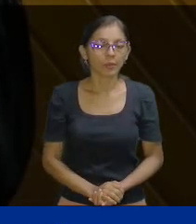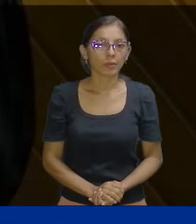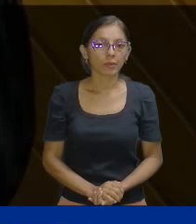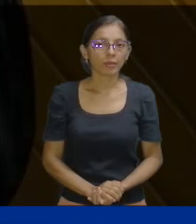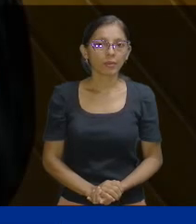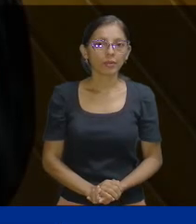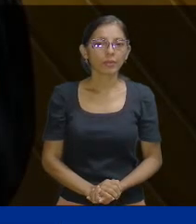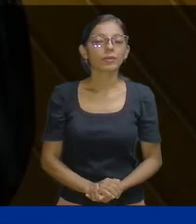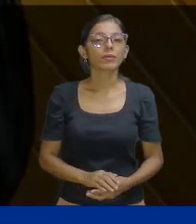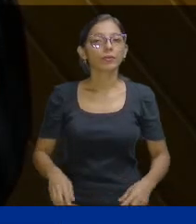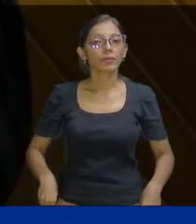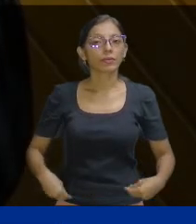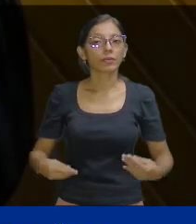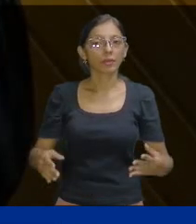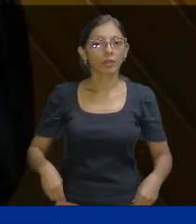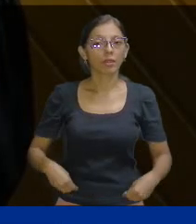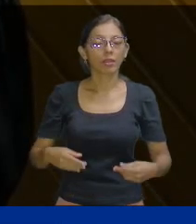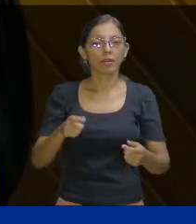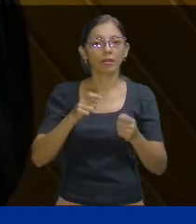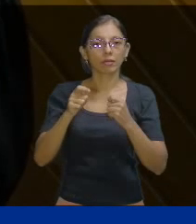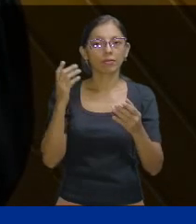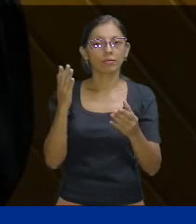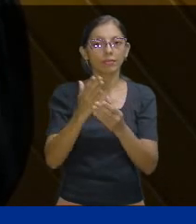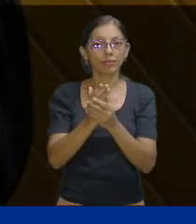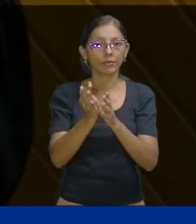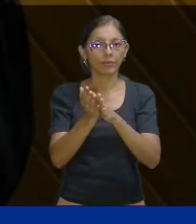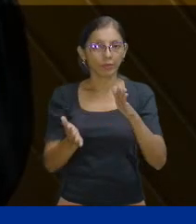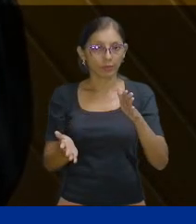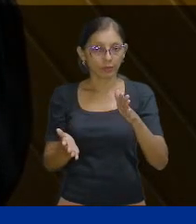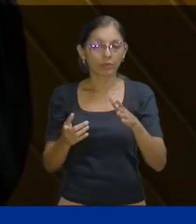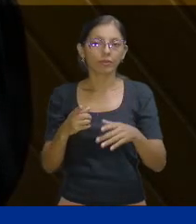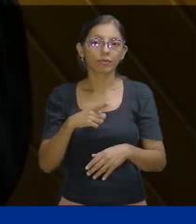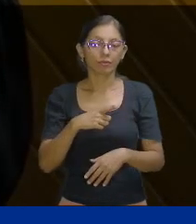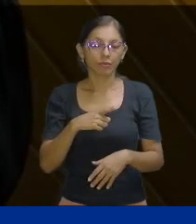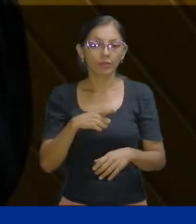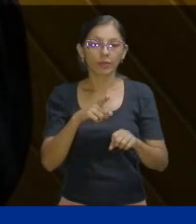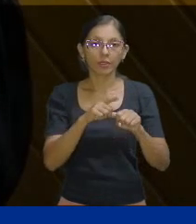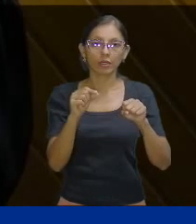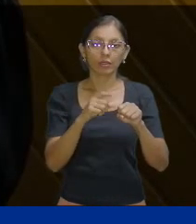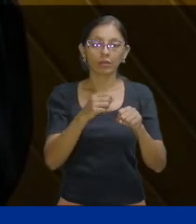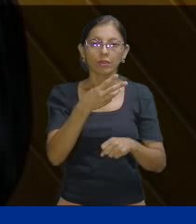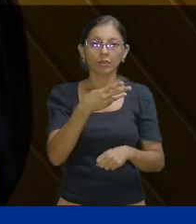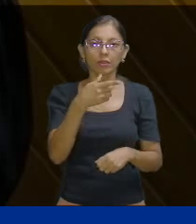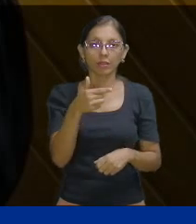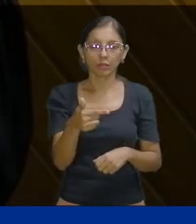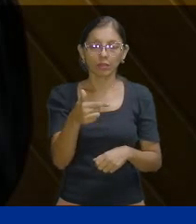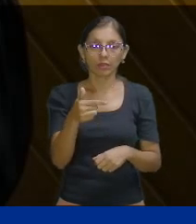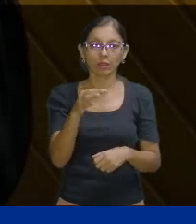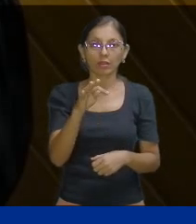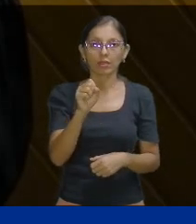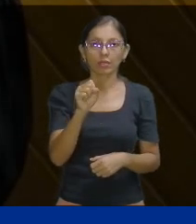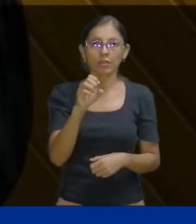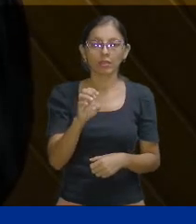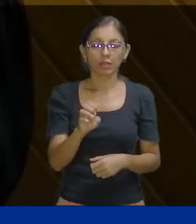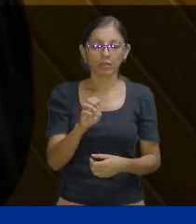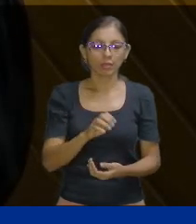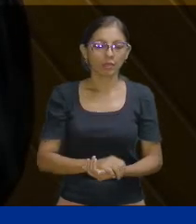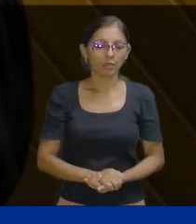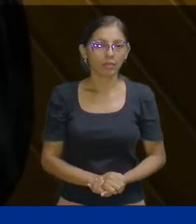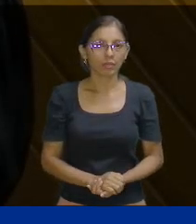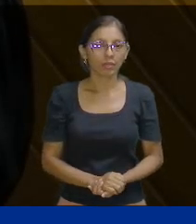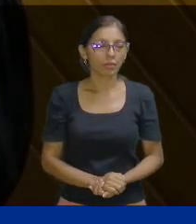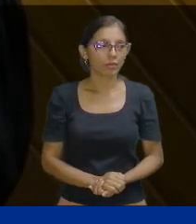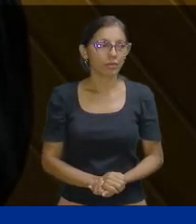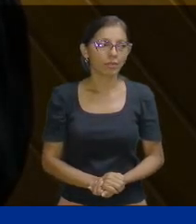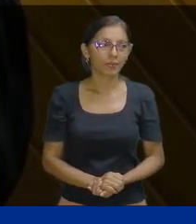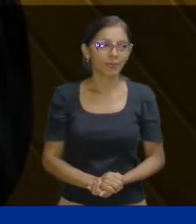501,67 das despesas financeiras constantes dos autos. Dessa forma, nos termos do artigo 32 da Resolução TSE número 23.607